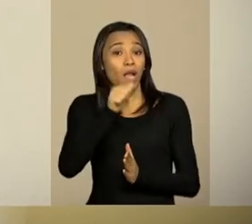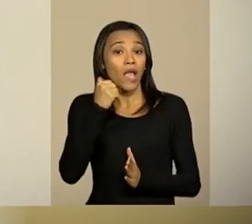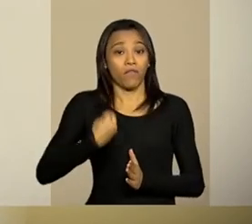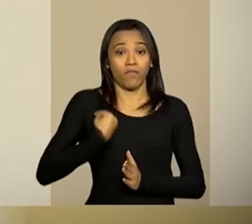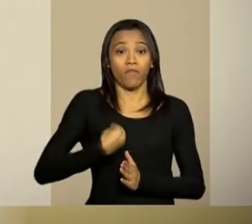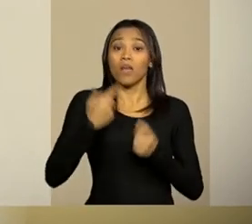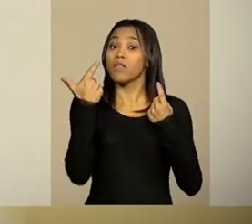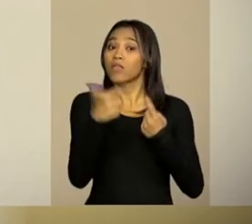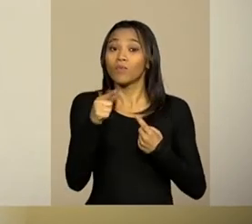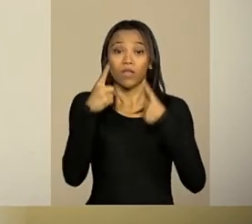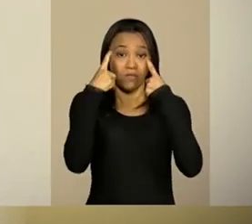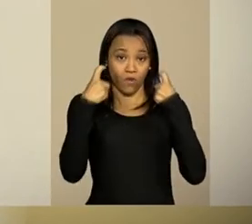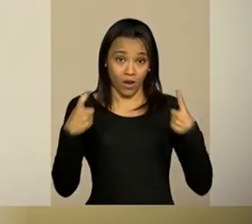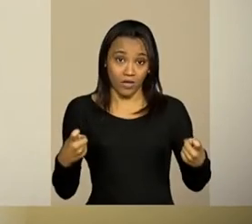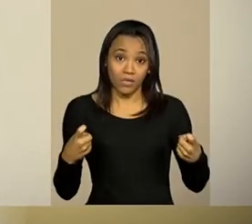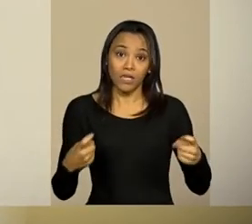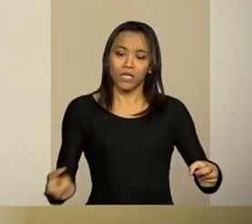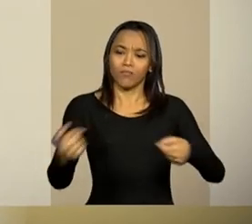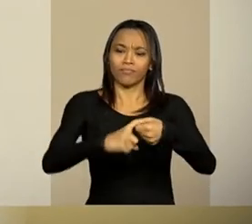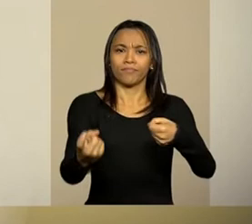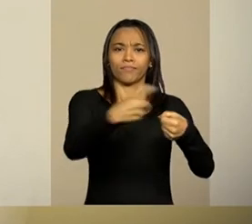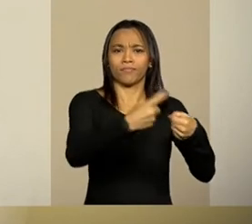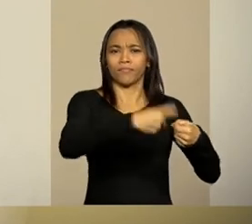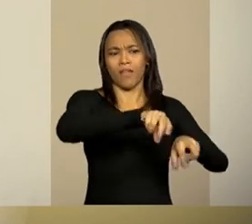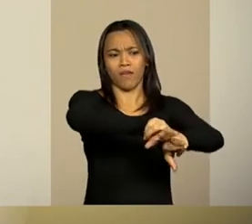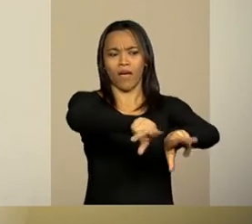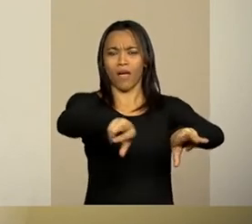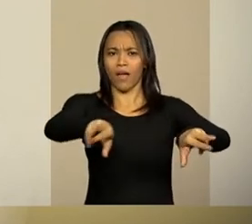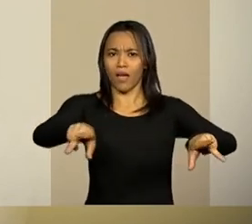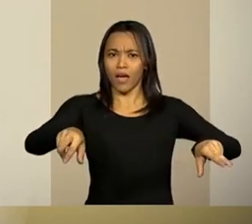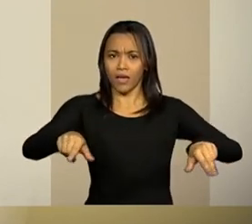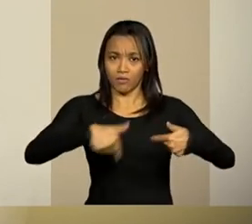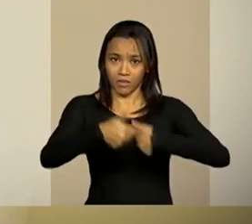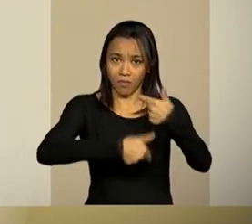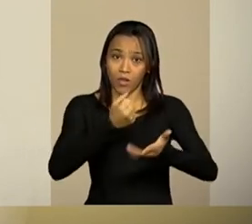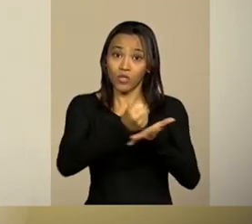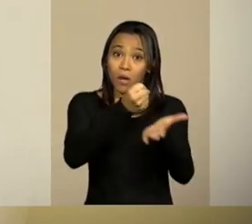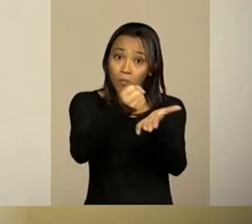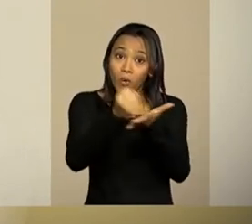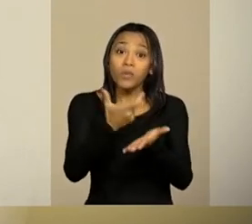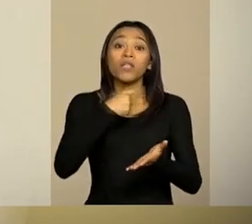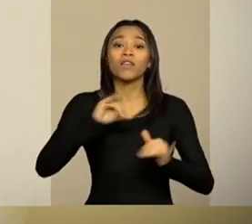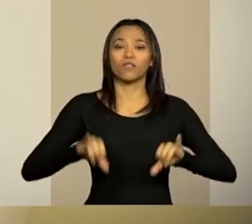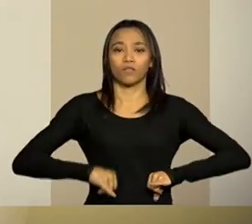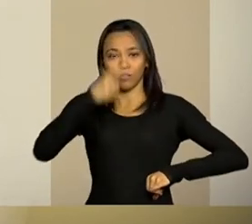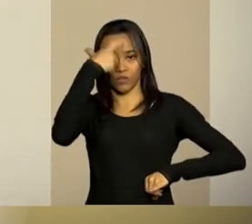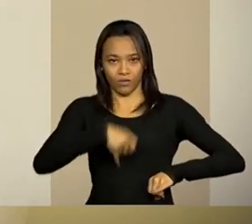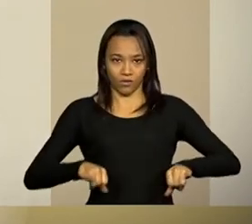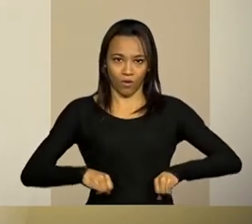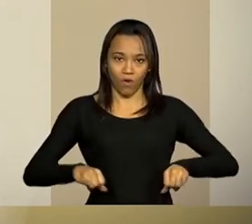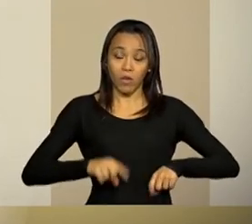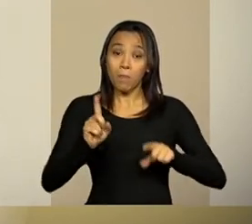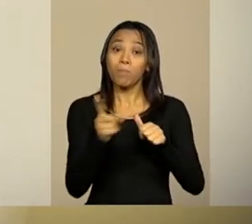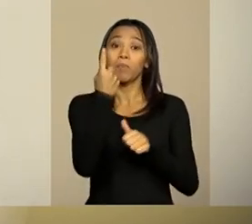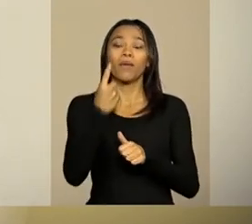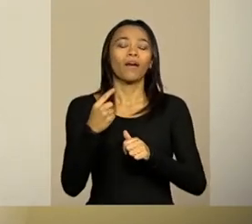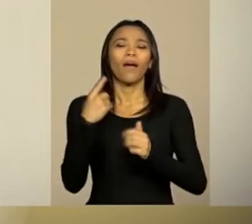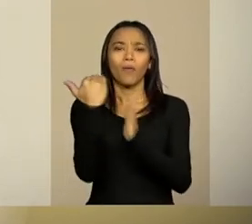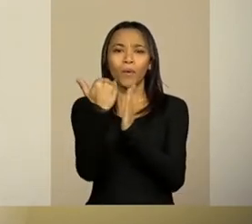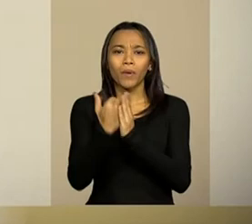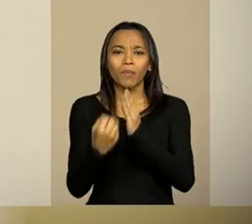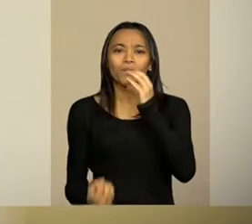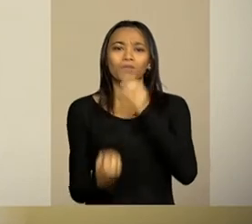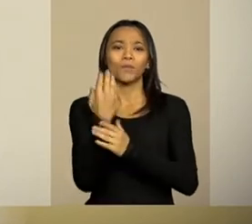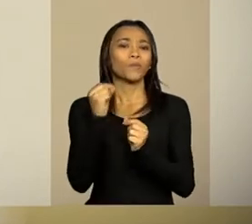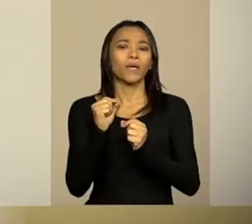sem violência que integra vários serviços de Apoio às vítimas uma ação importante do programa é a construção da casa da mulher